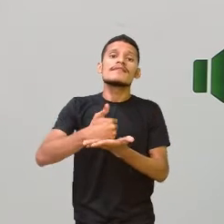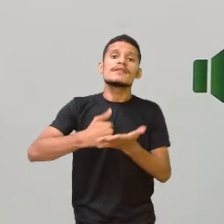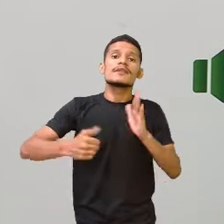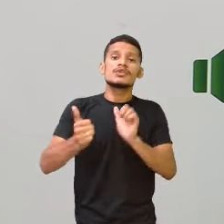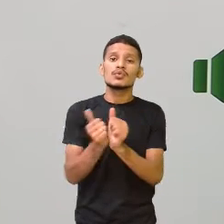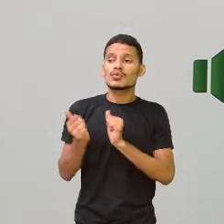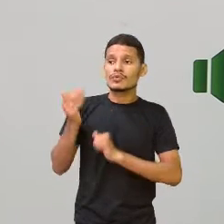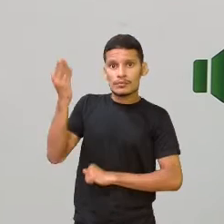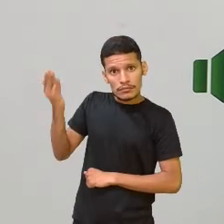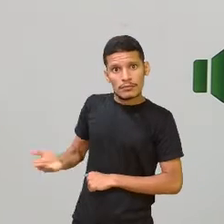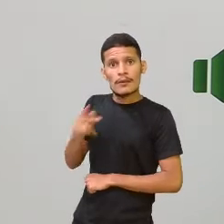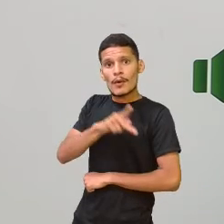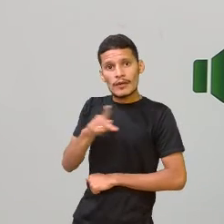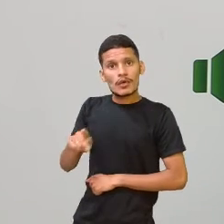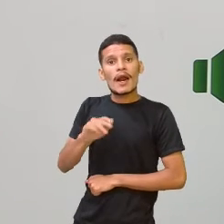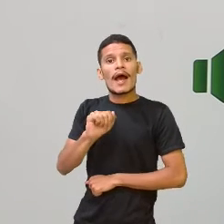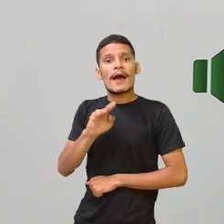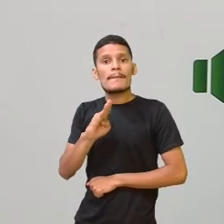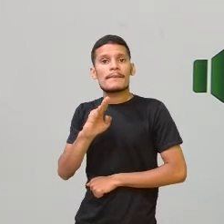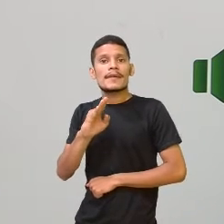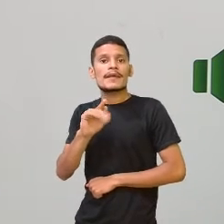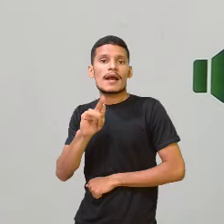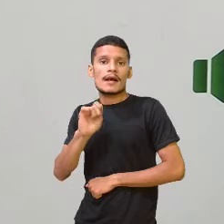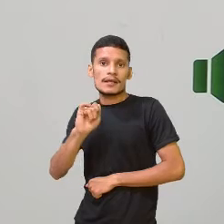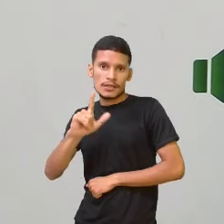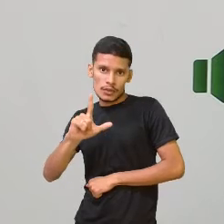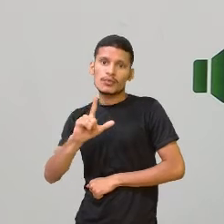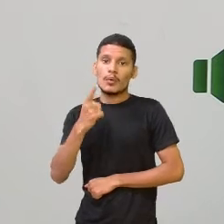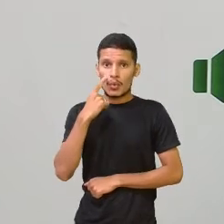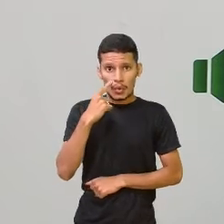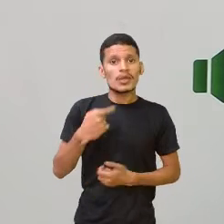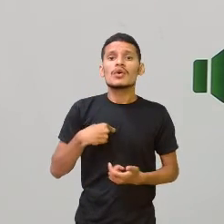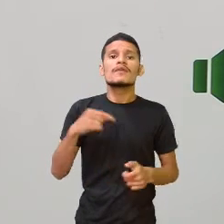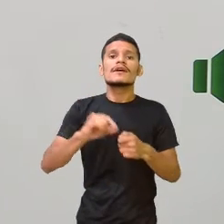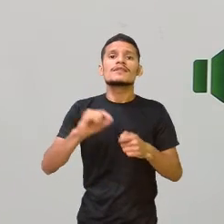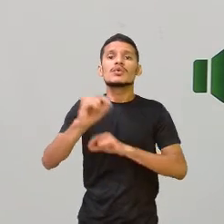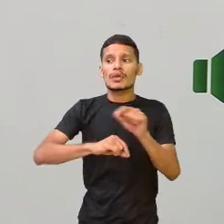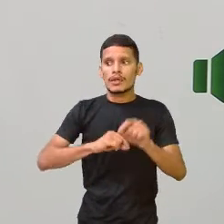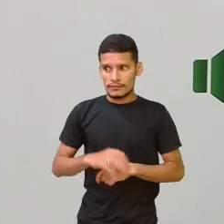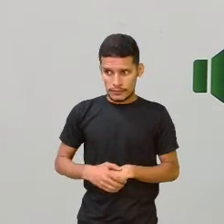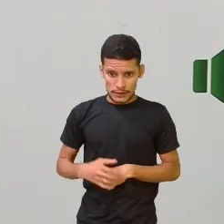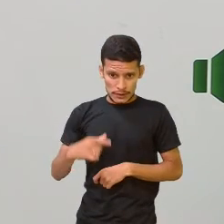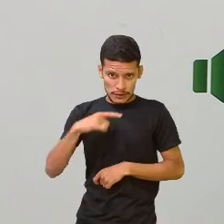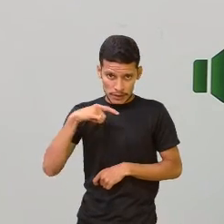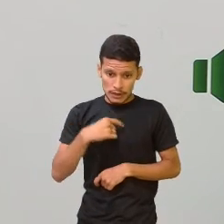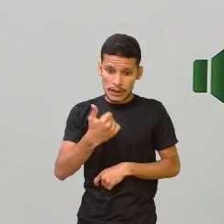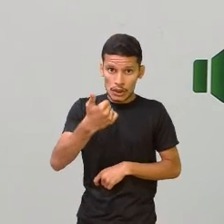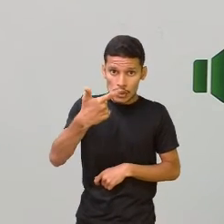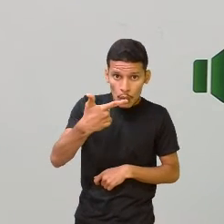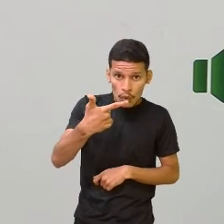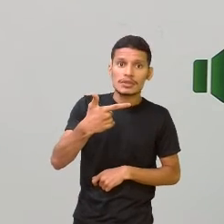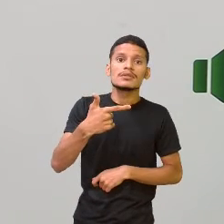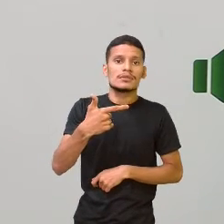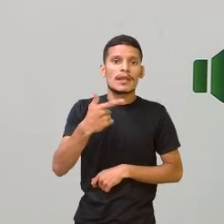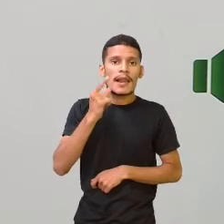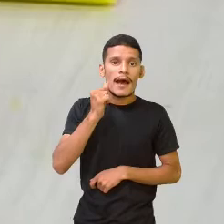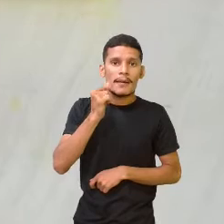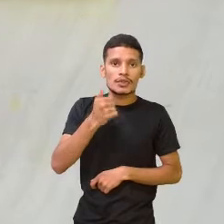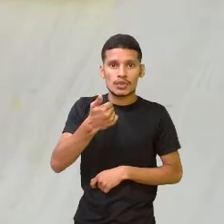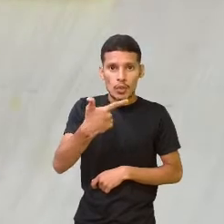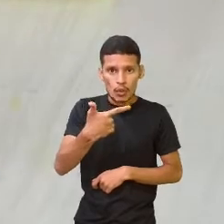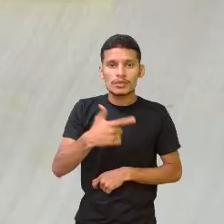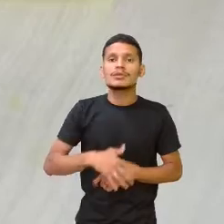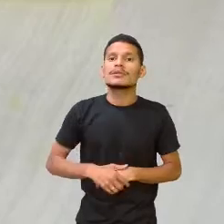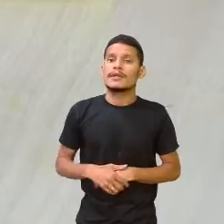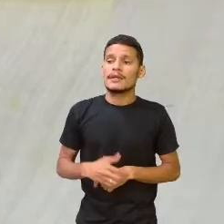chat. Como é que eu faria? Eu tenho 12 lápis. Já pensa aí, eu